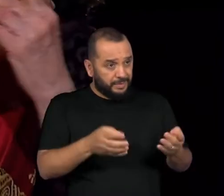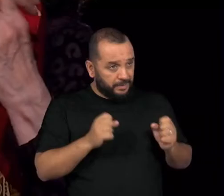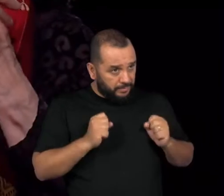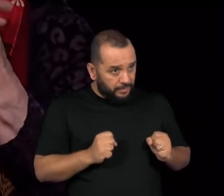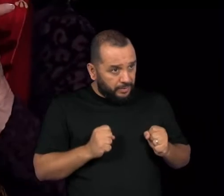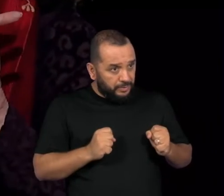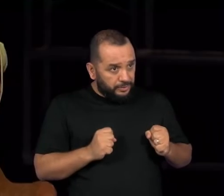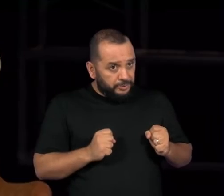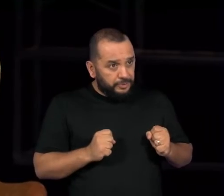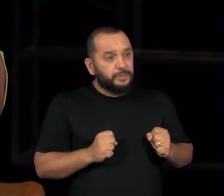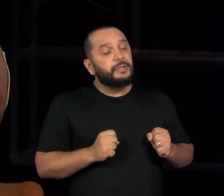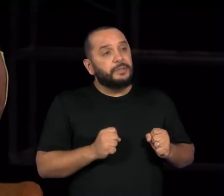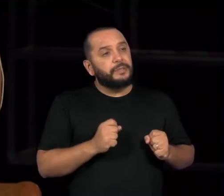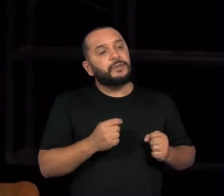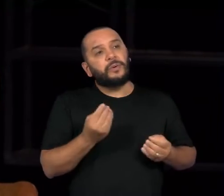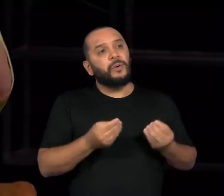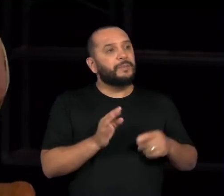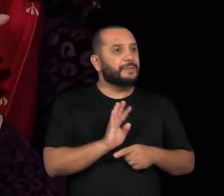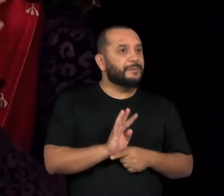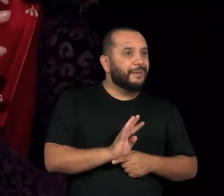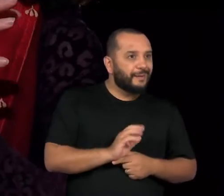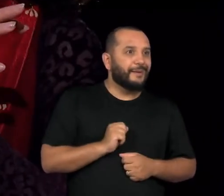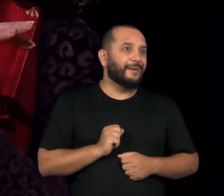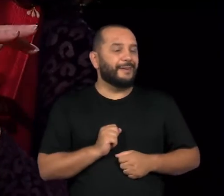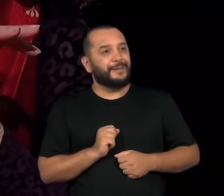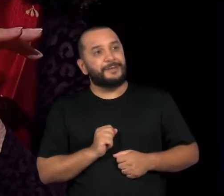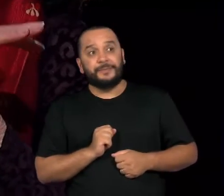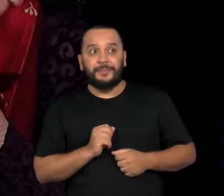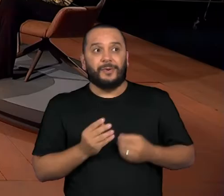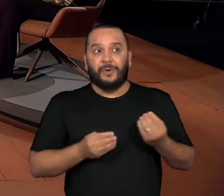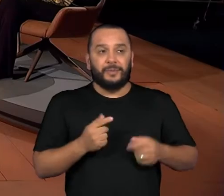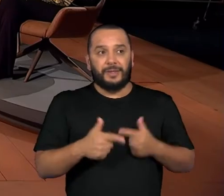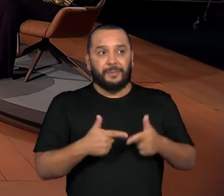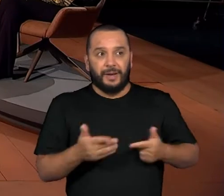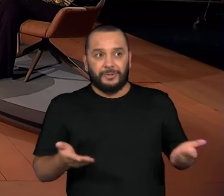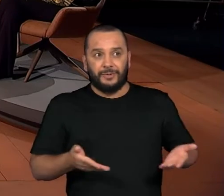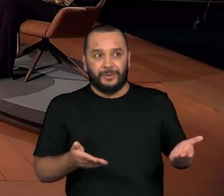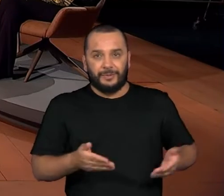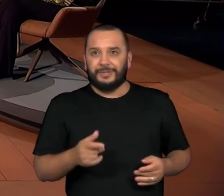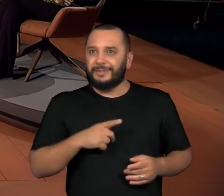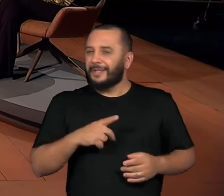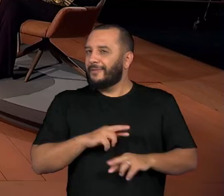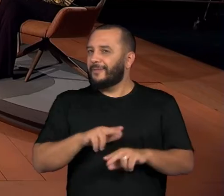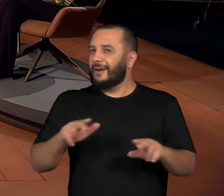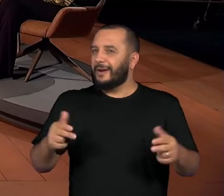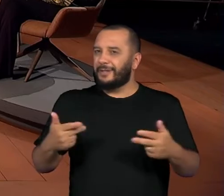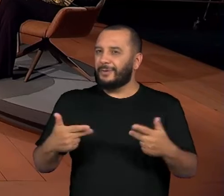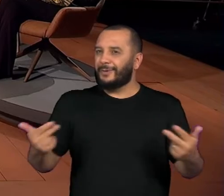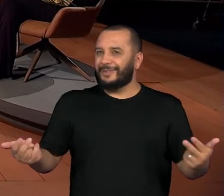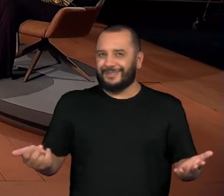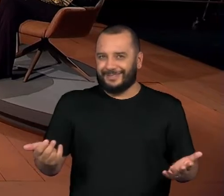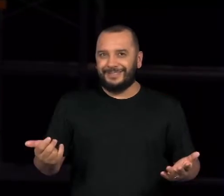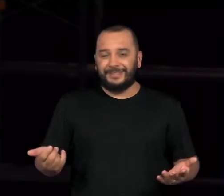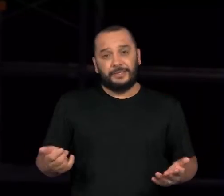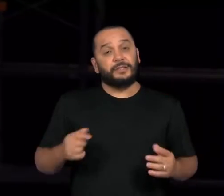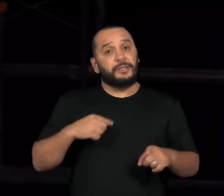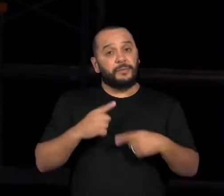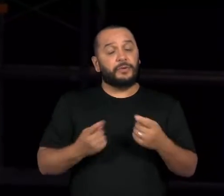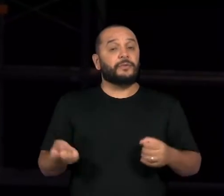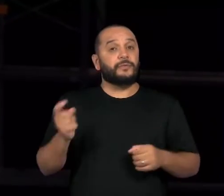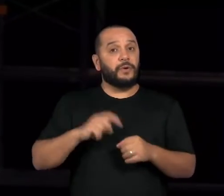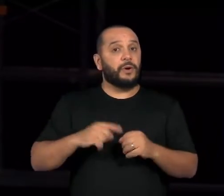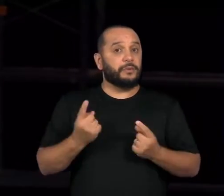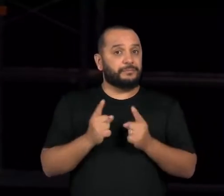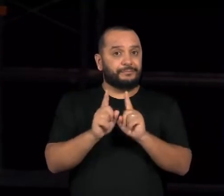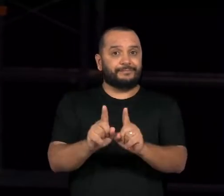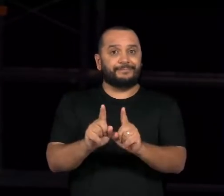pouco mais sobre isso, sobre cinema, Sim. Trabalhos atuais? Nossa, Pode tem ser? tanta coisa, claro. Muita coisa. A gente volta já